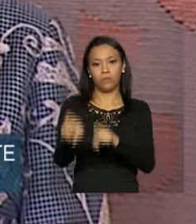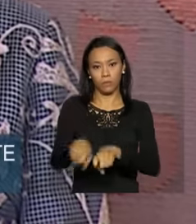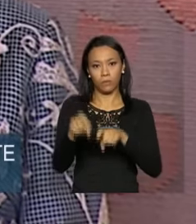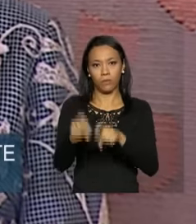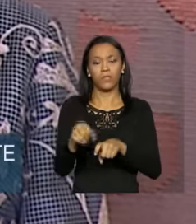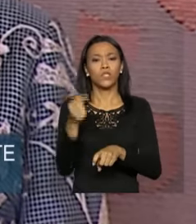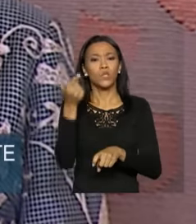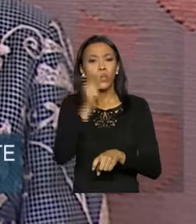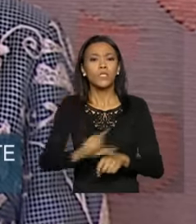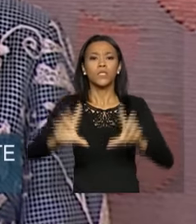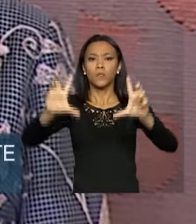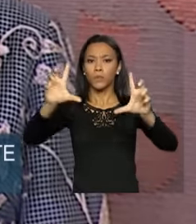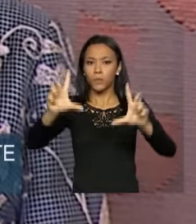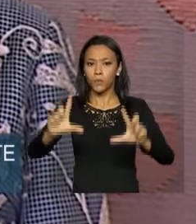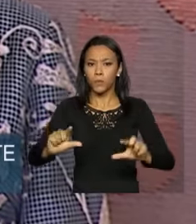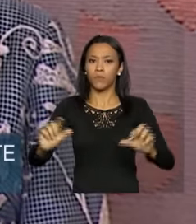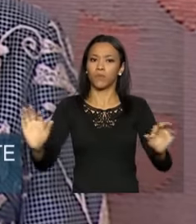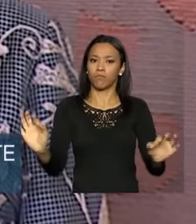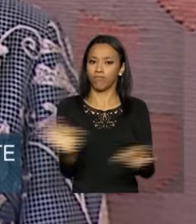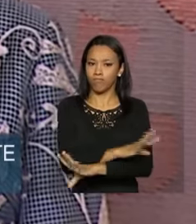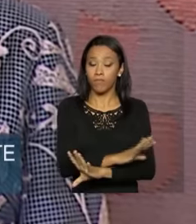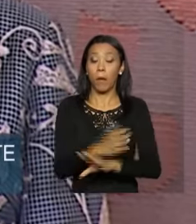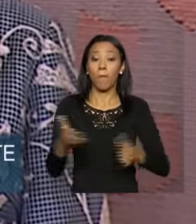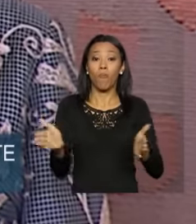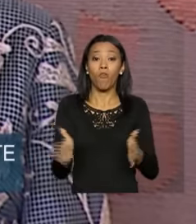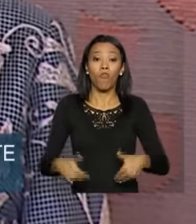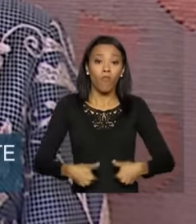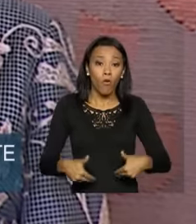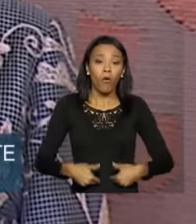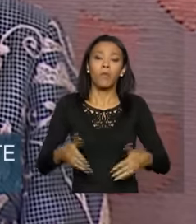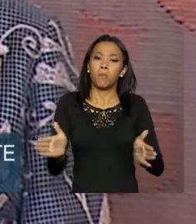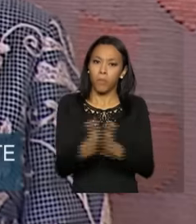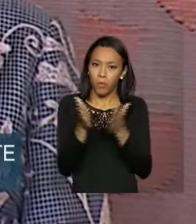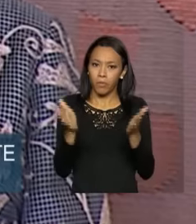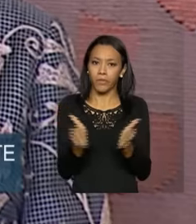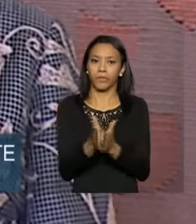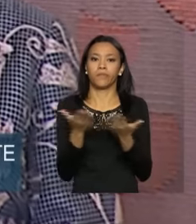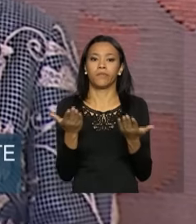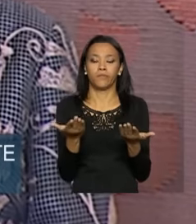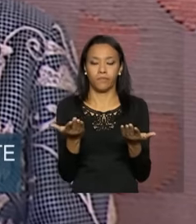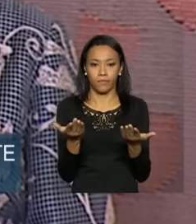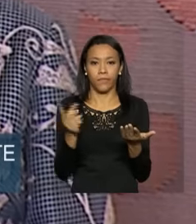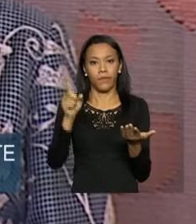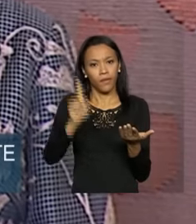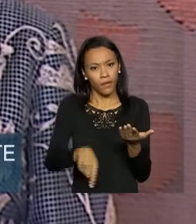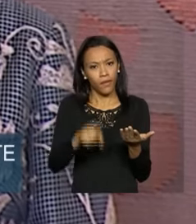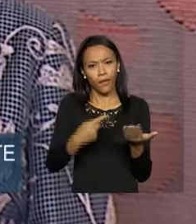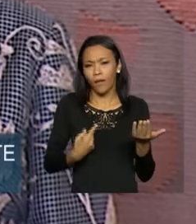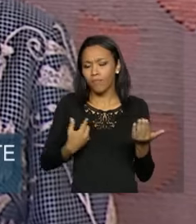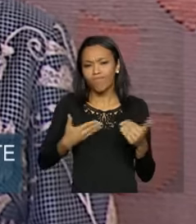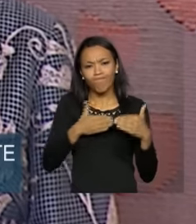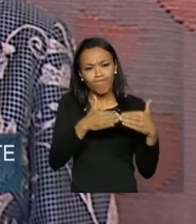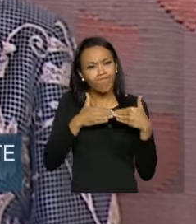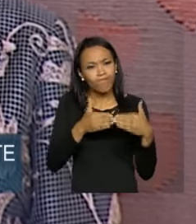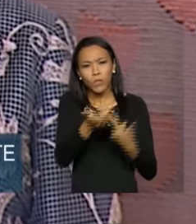superar a fome, a pobreza e a desigualdade, que é plenamente compartilhada pelo